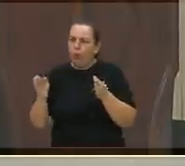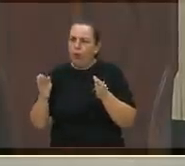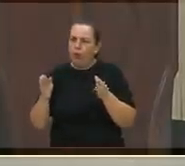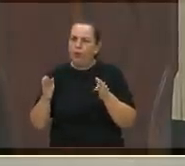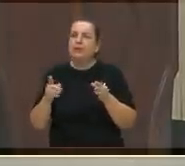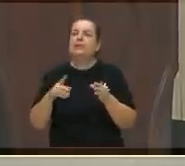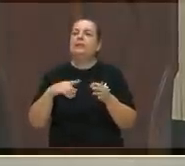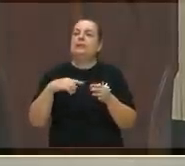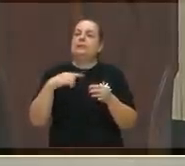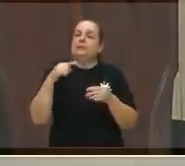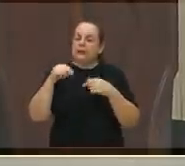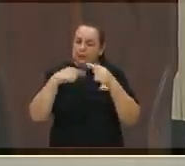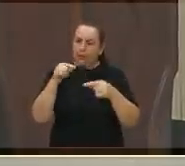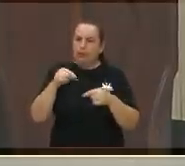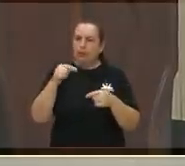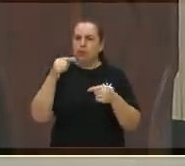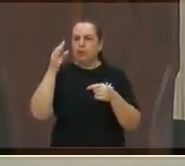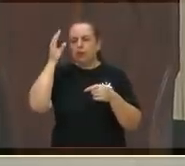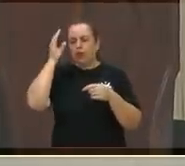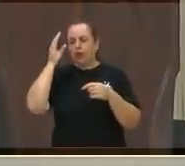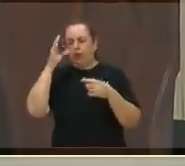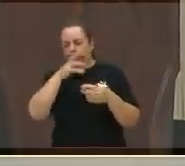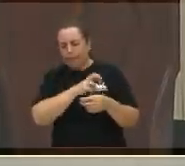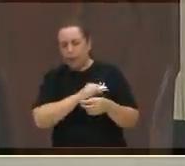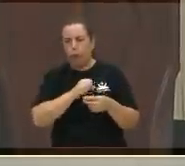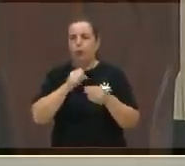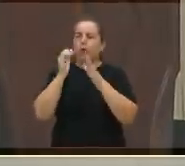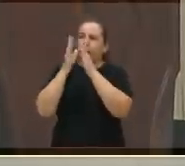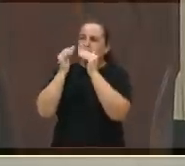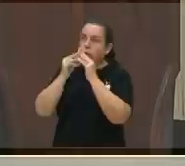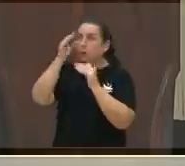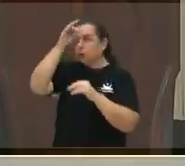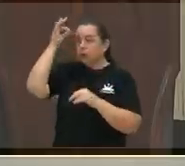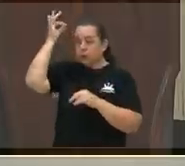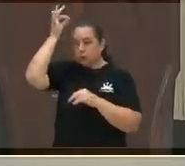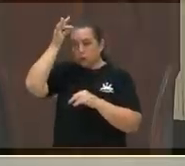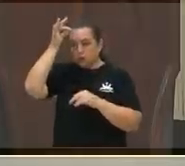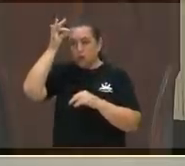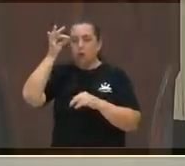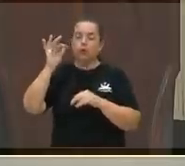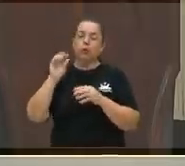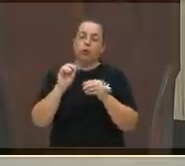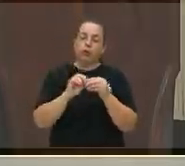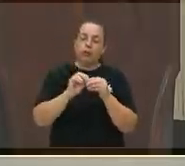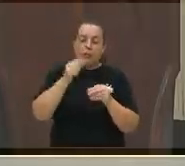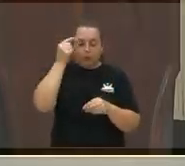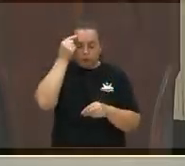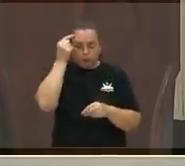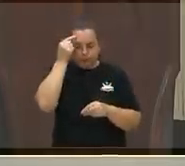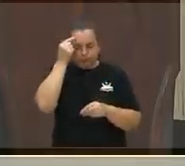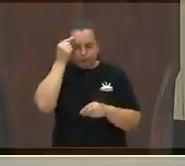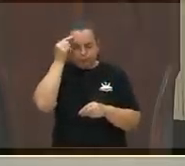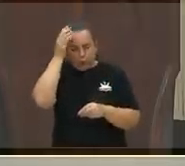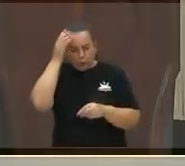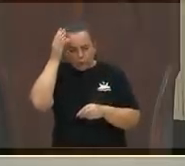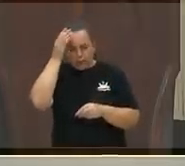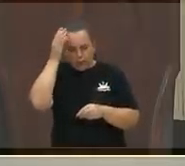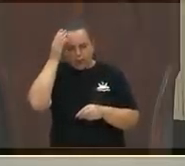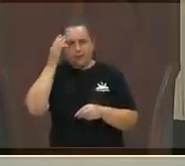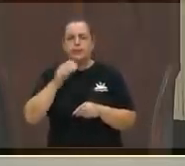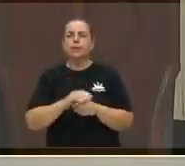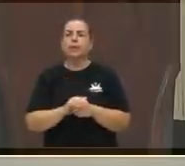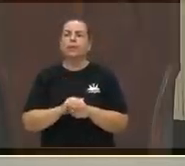deste amor peça invocação do espírito santo dessa contemplação amorosa de